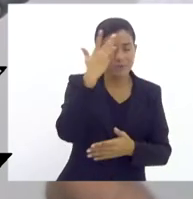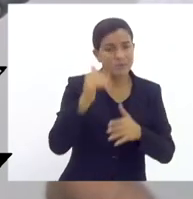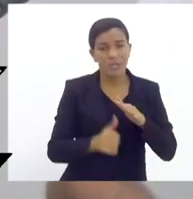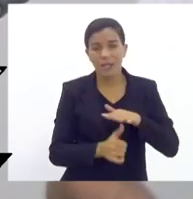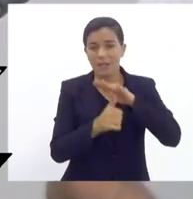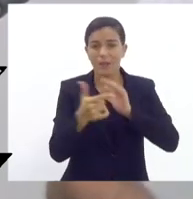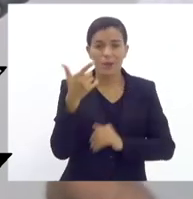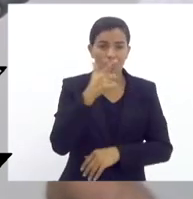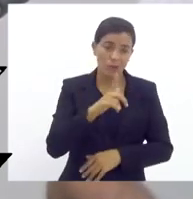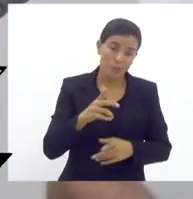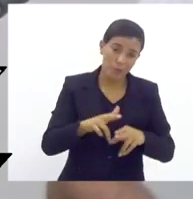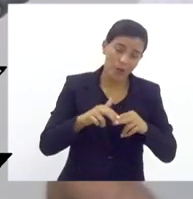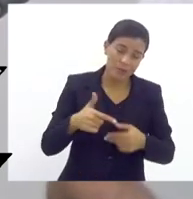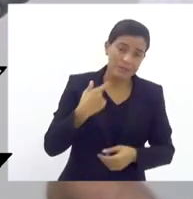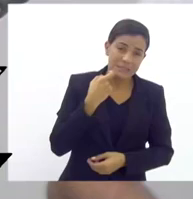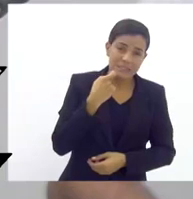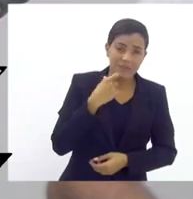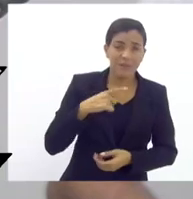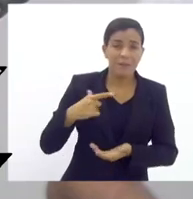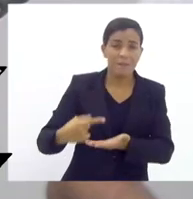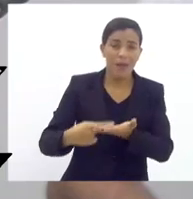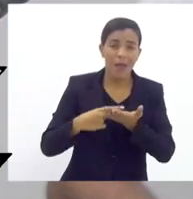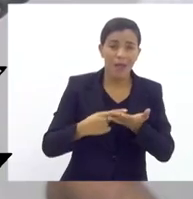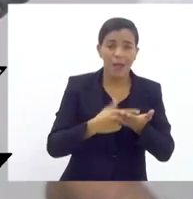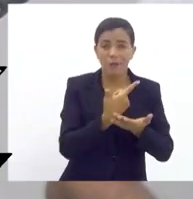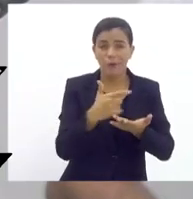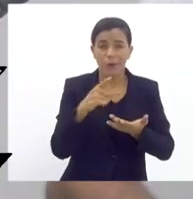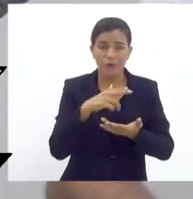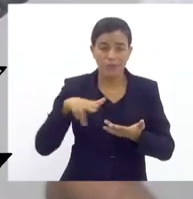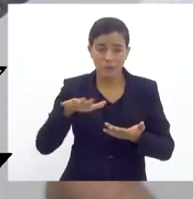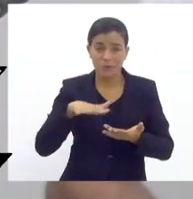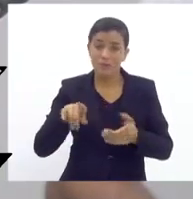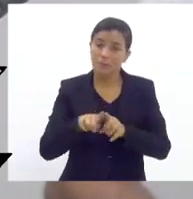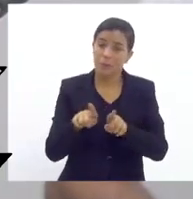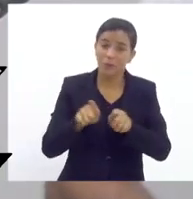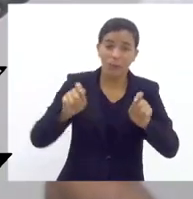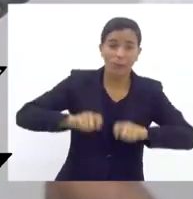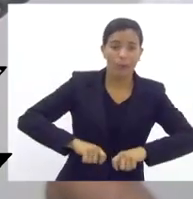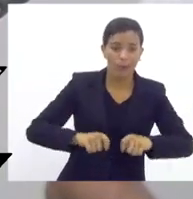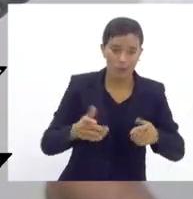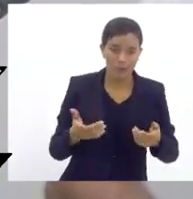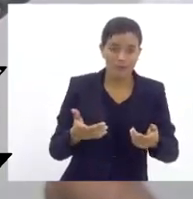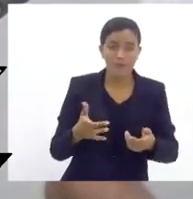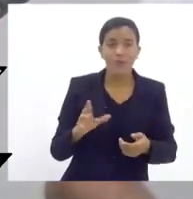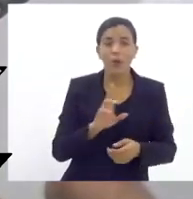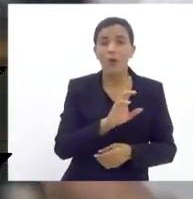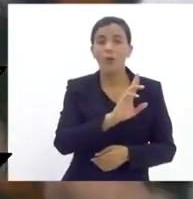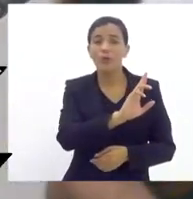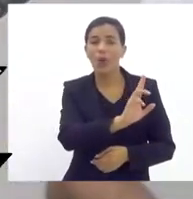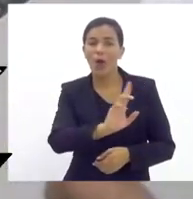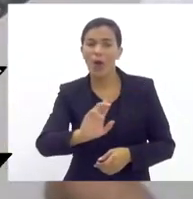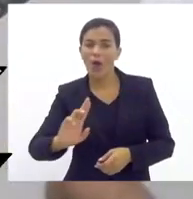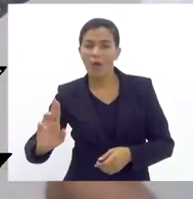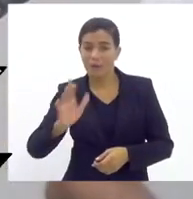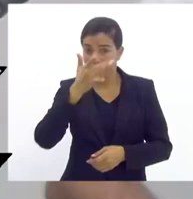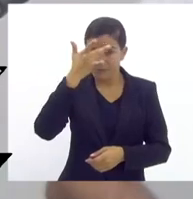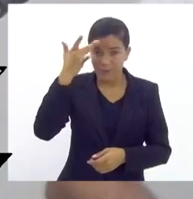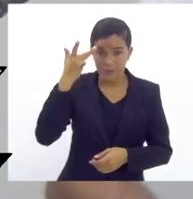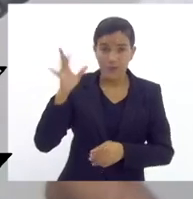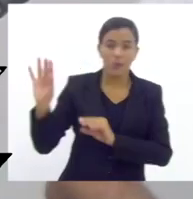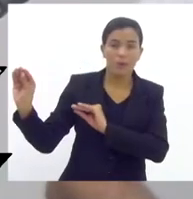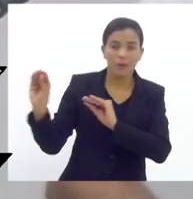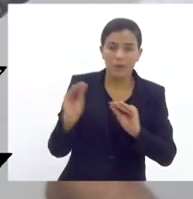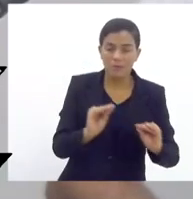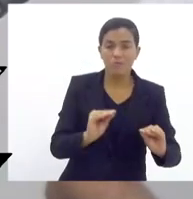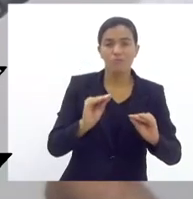hoje é sexta-feira tem outras coisas tem gente não tem condição de estar aqui então no nome de todos esses pessoas imigrantes